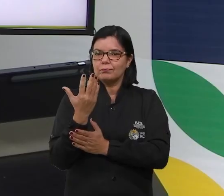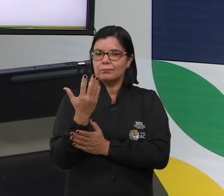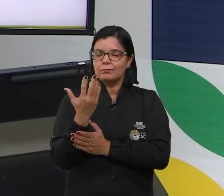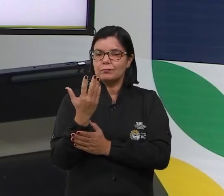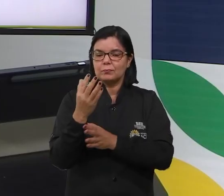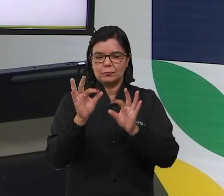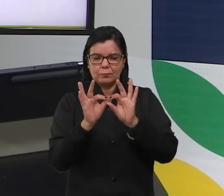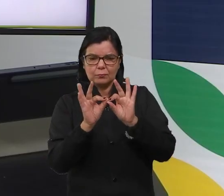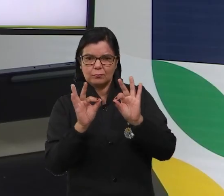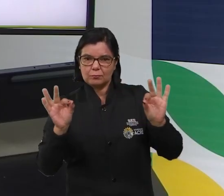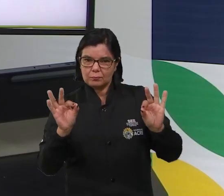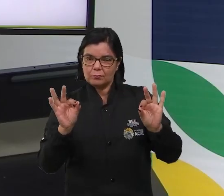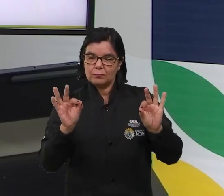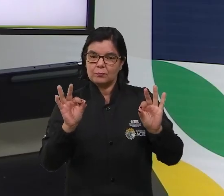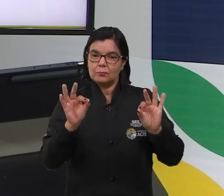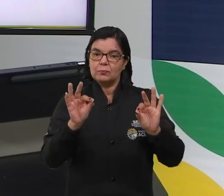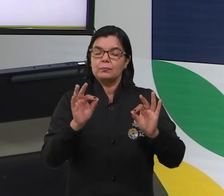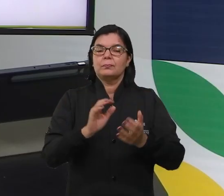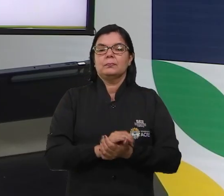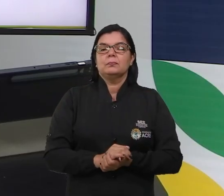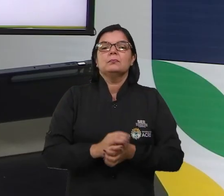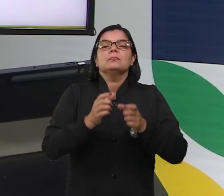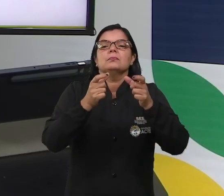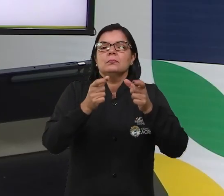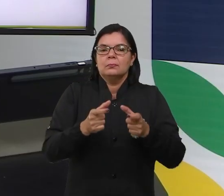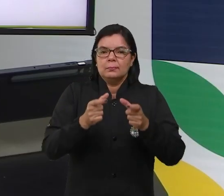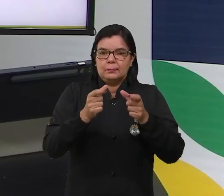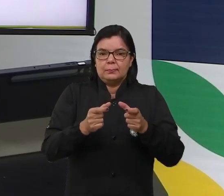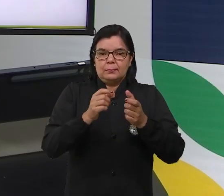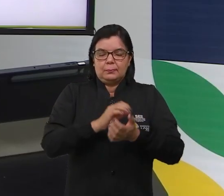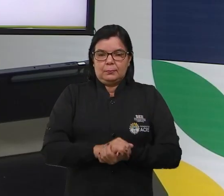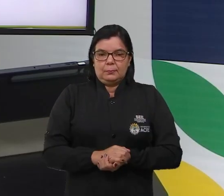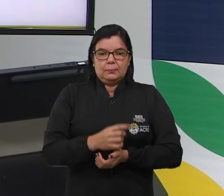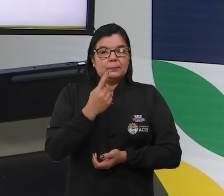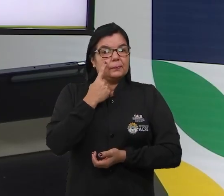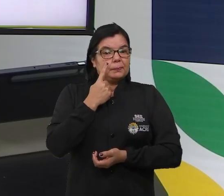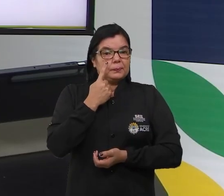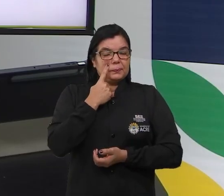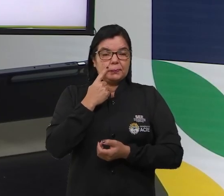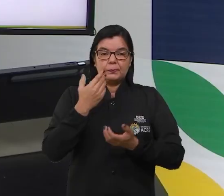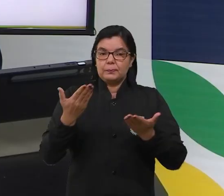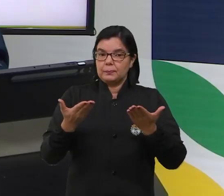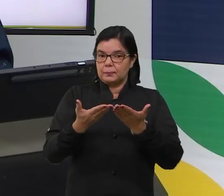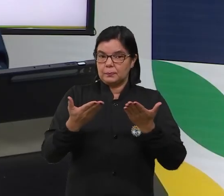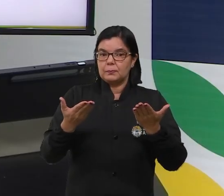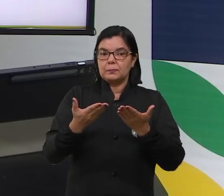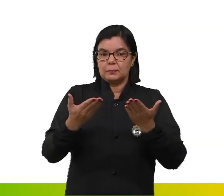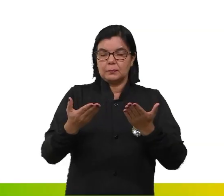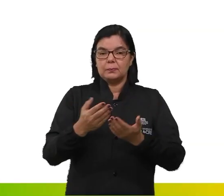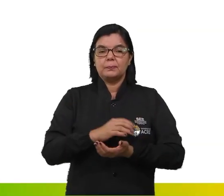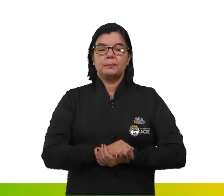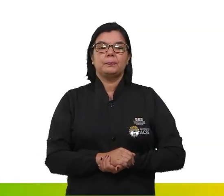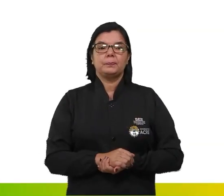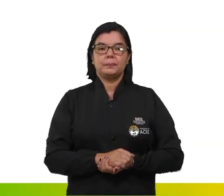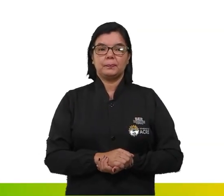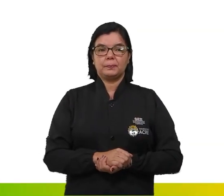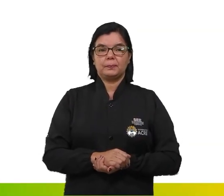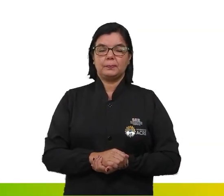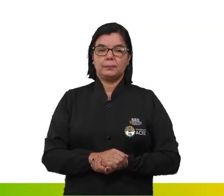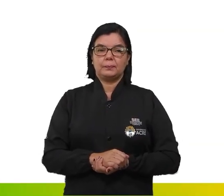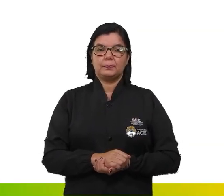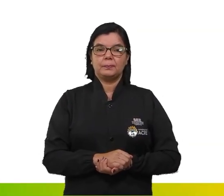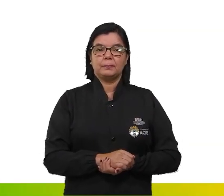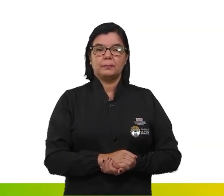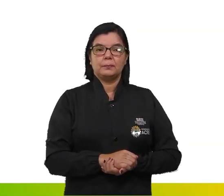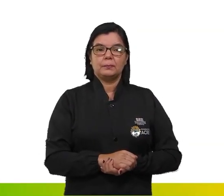ele foi determinado? E onde, por exemplo? Vamos saber agora, vamos ler aqui para a gente entender.